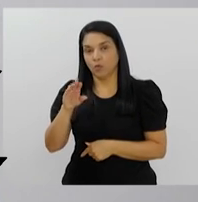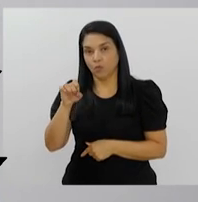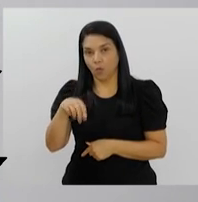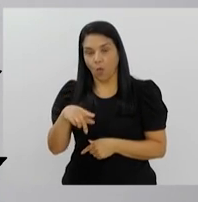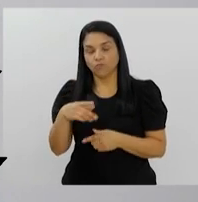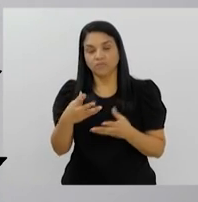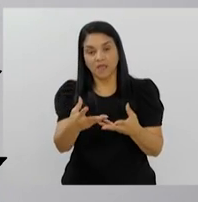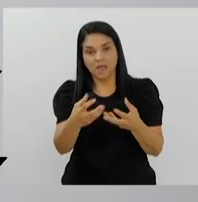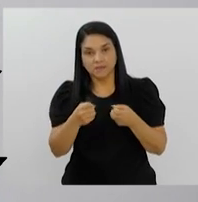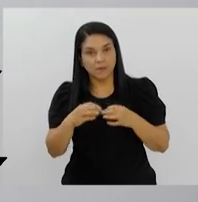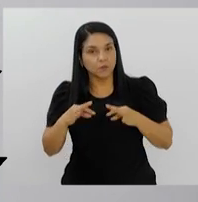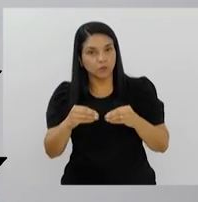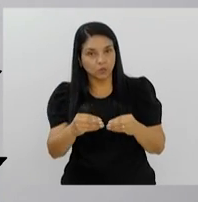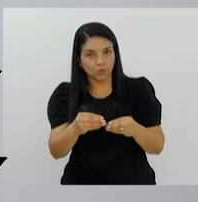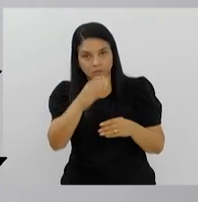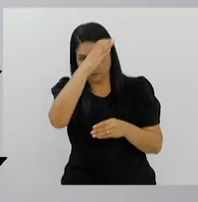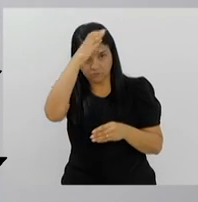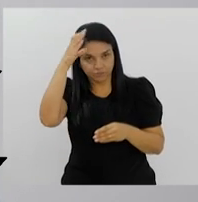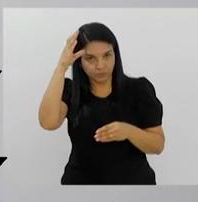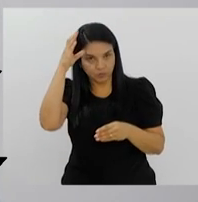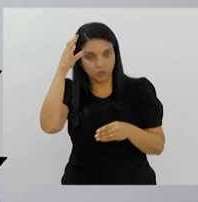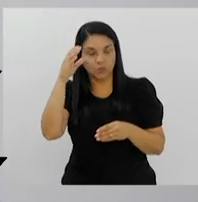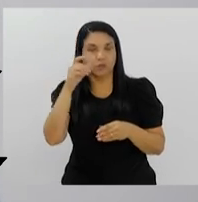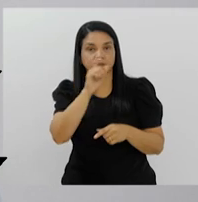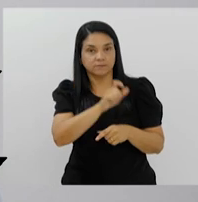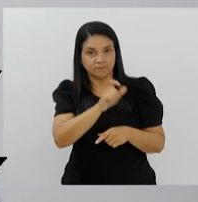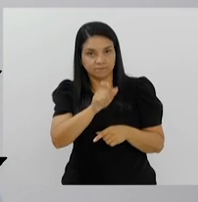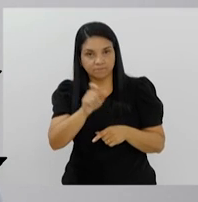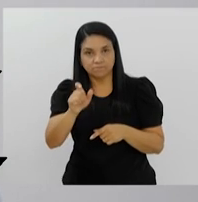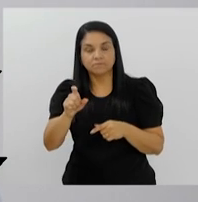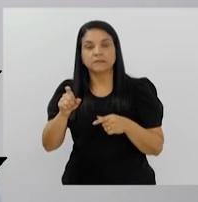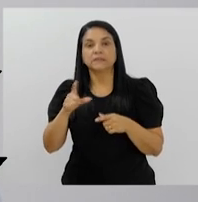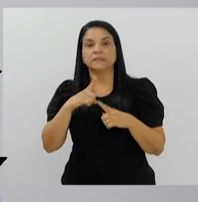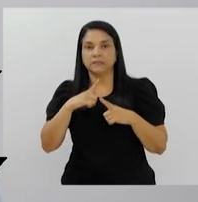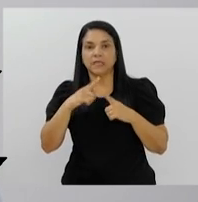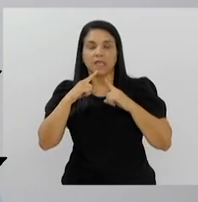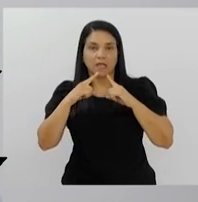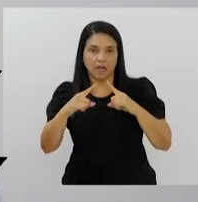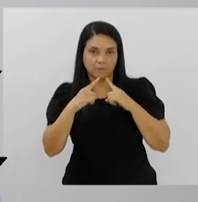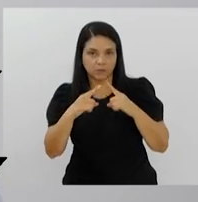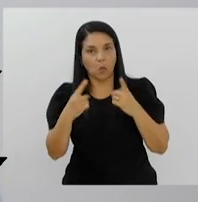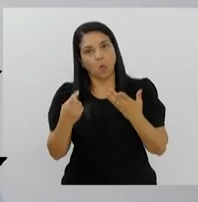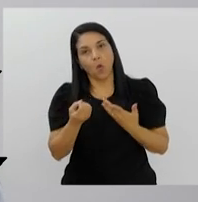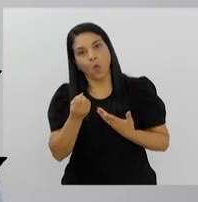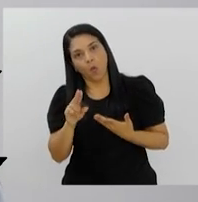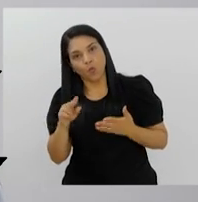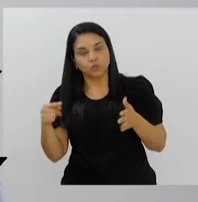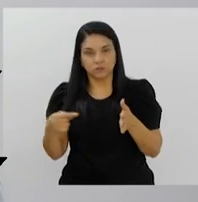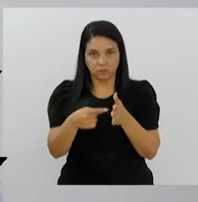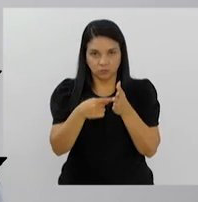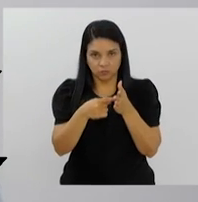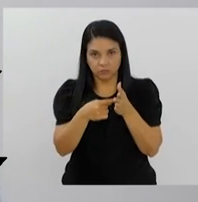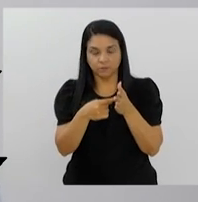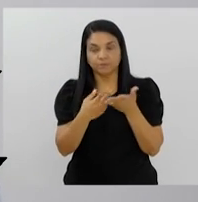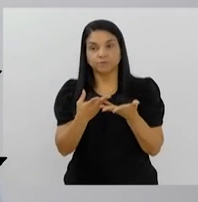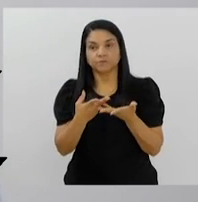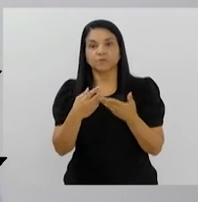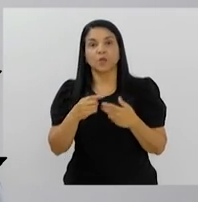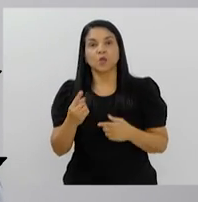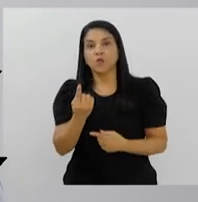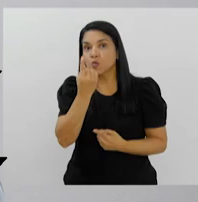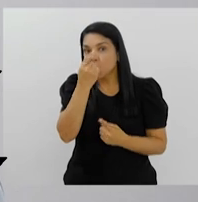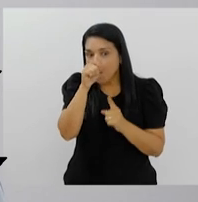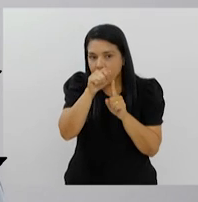consumidores que necessitam apresentar alguma demanda nós chegamos a ter num mês